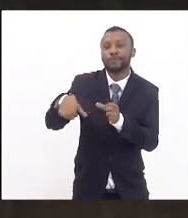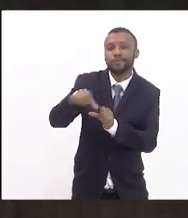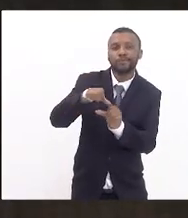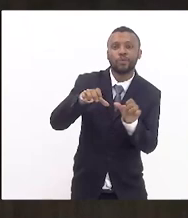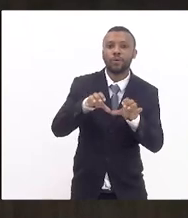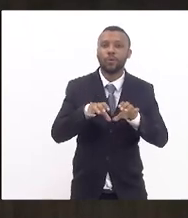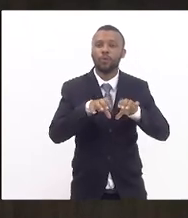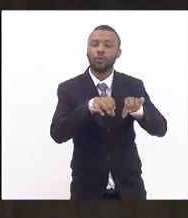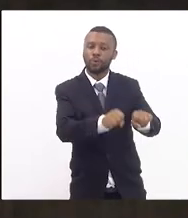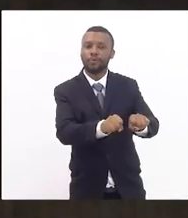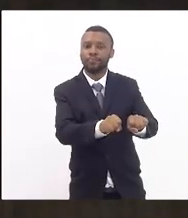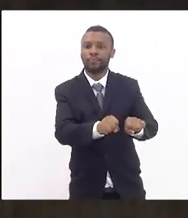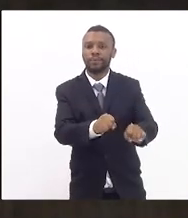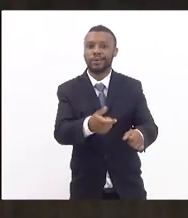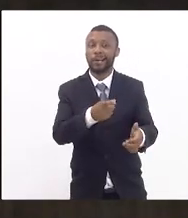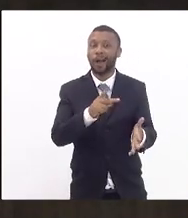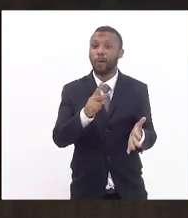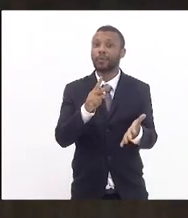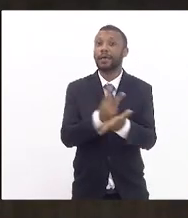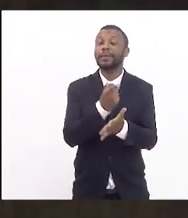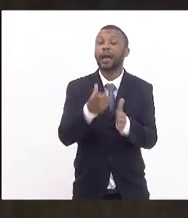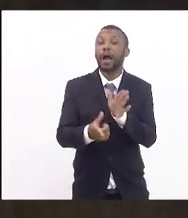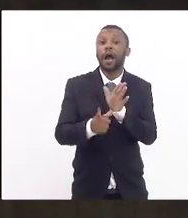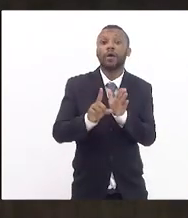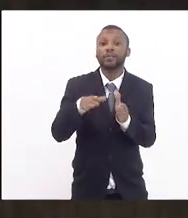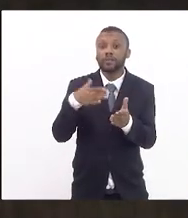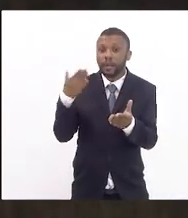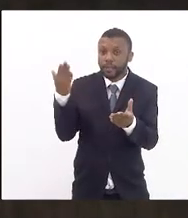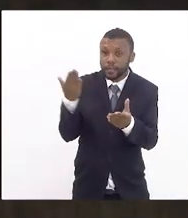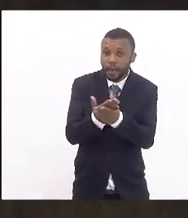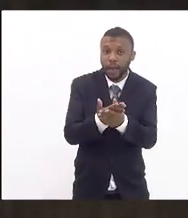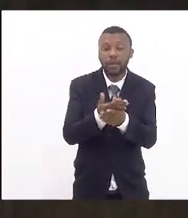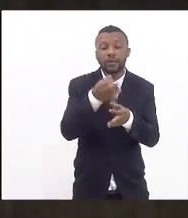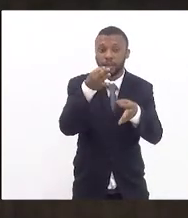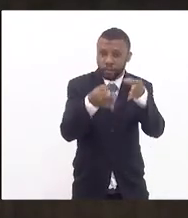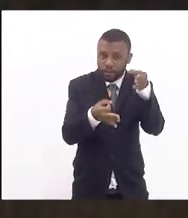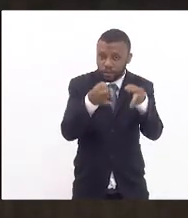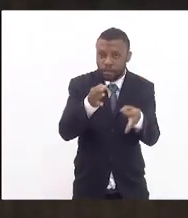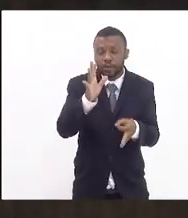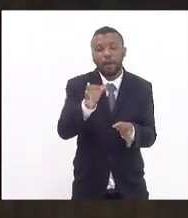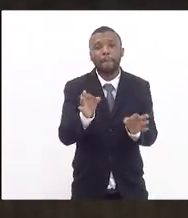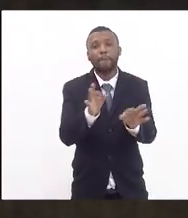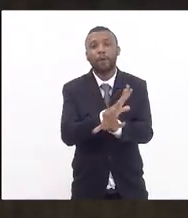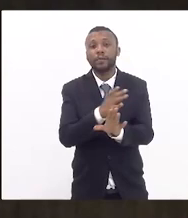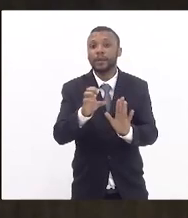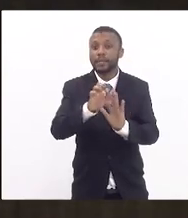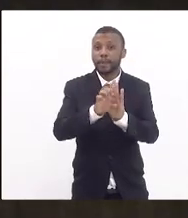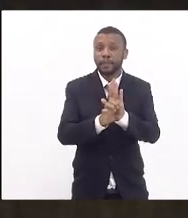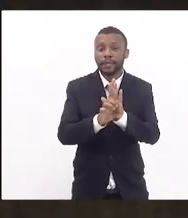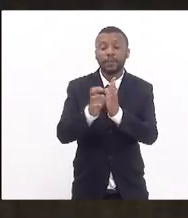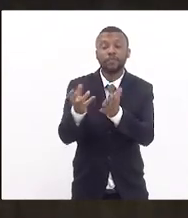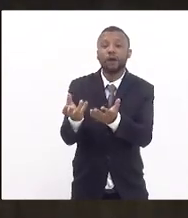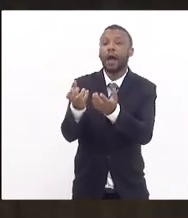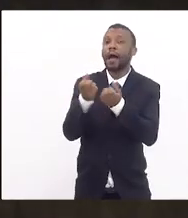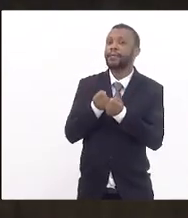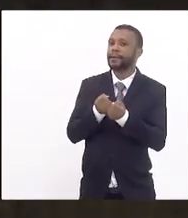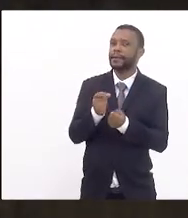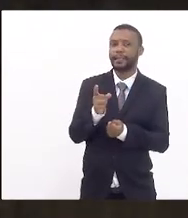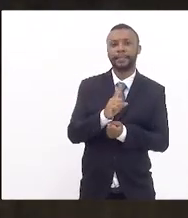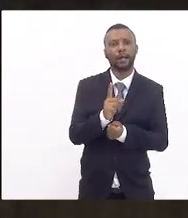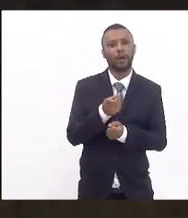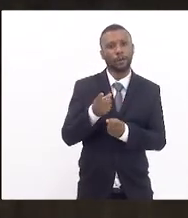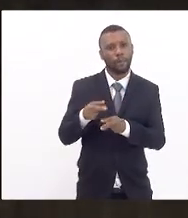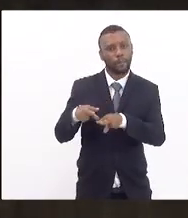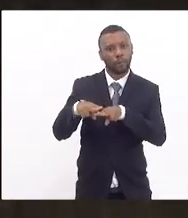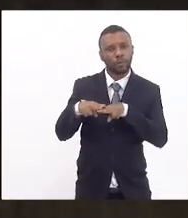acontecesse antes da sentença absolutória transitada em julgado. Essa emenda não foi acolhida. Portanto, o meu